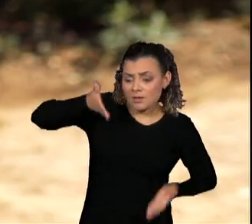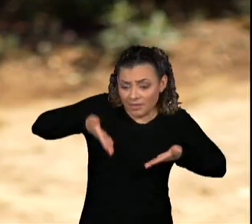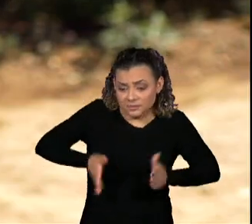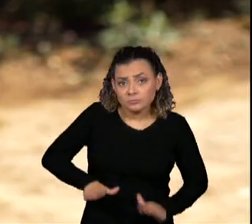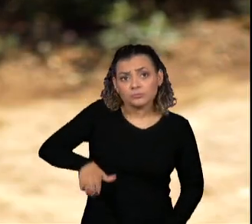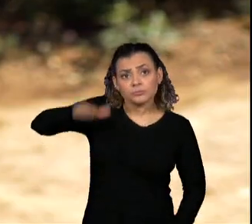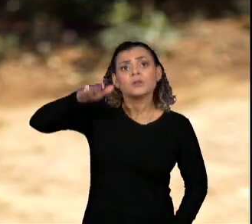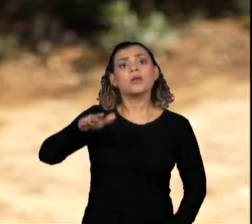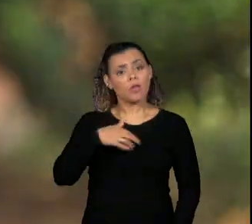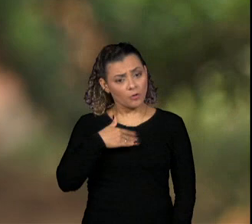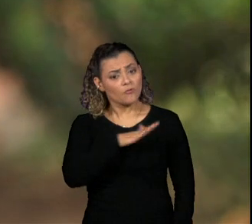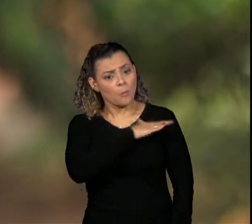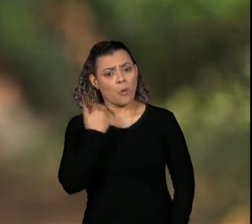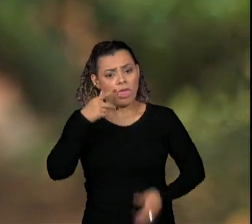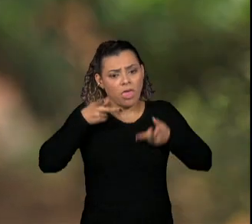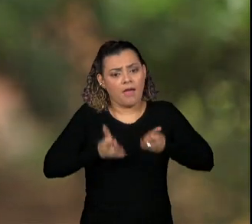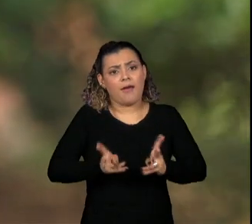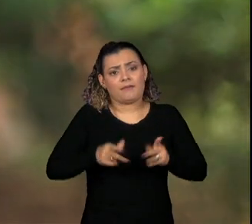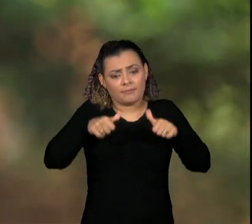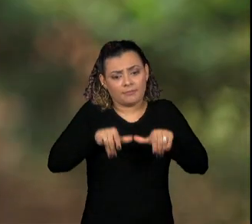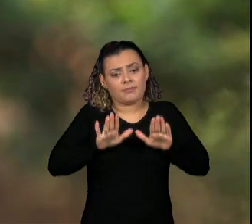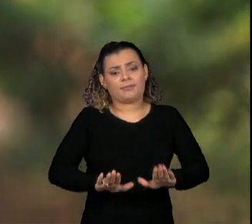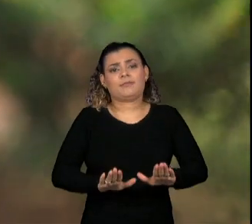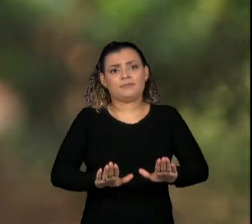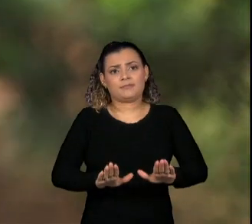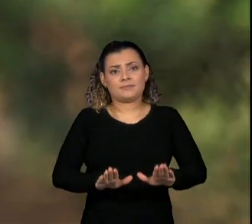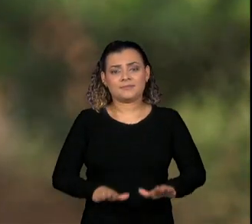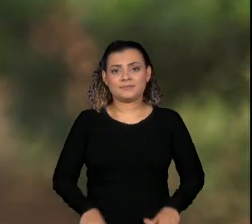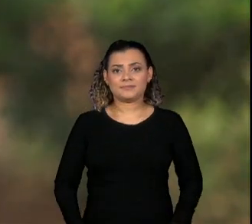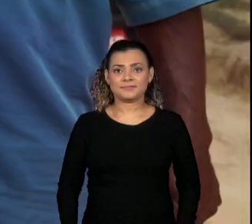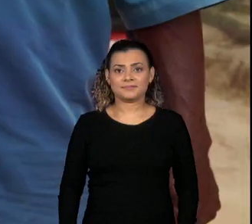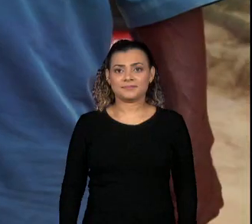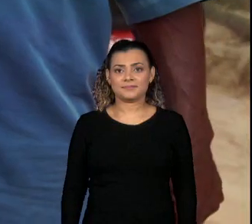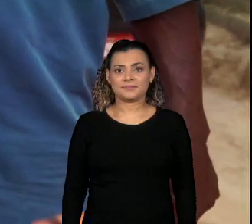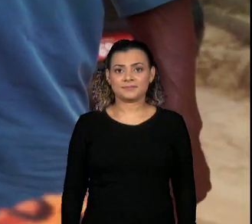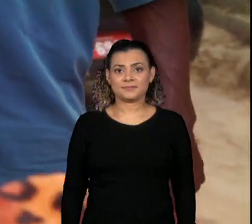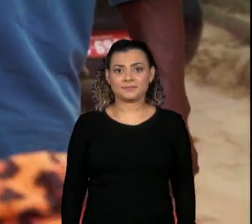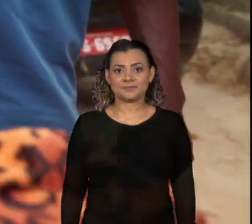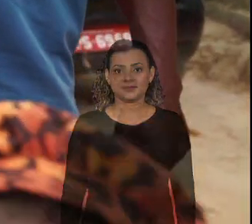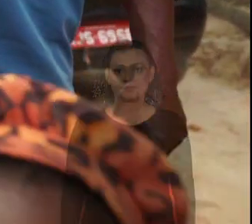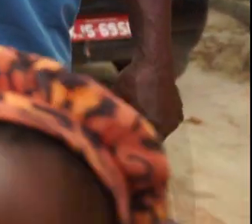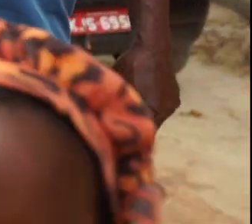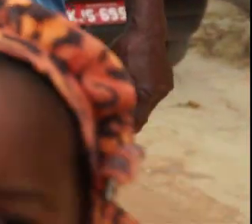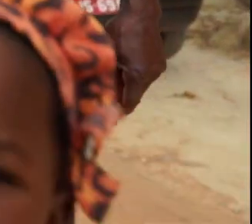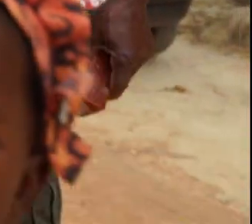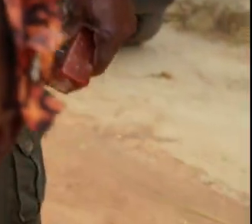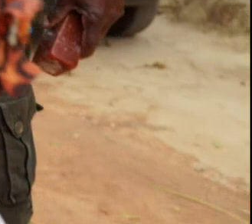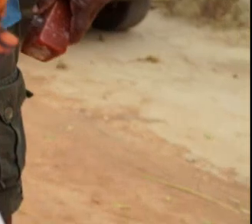aqui. Nas lutas de sua ancestralidade,